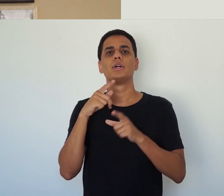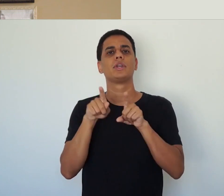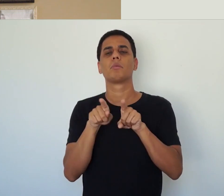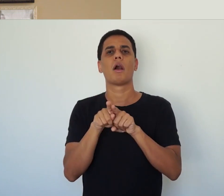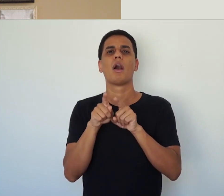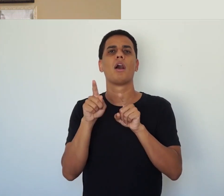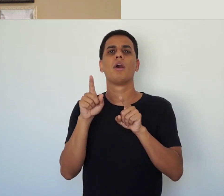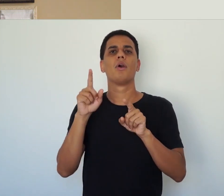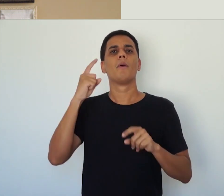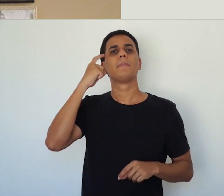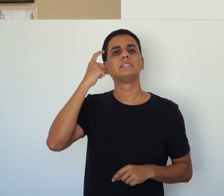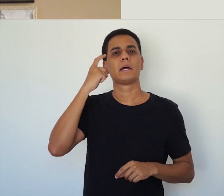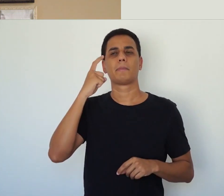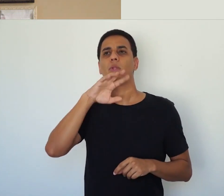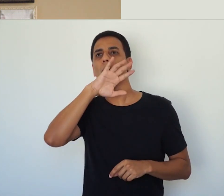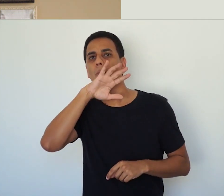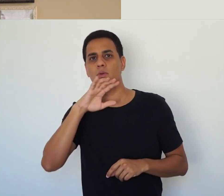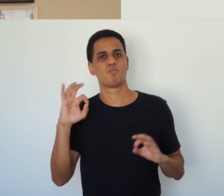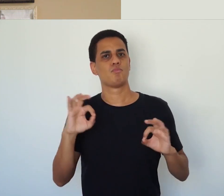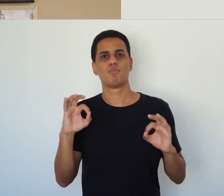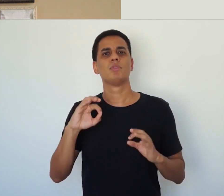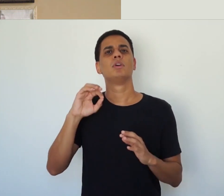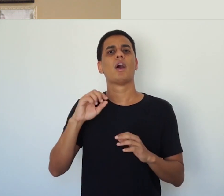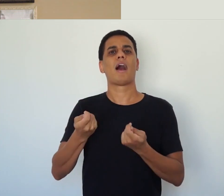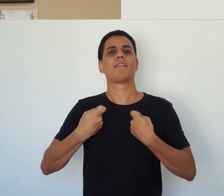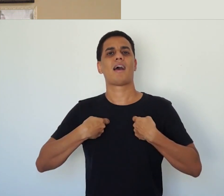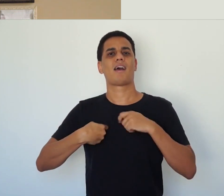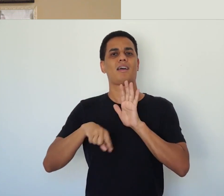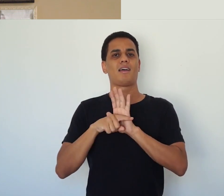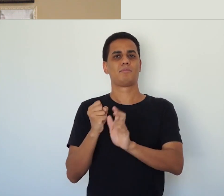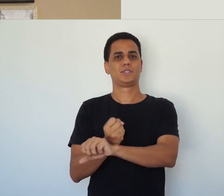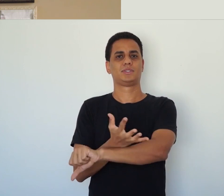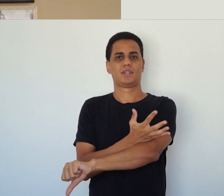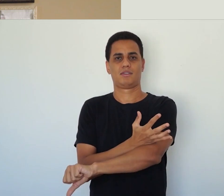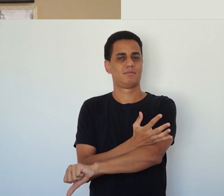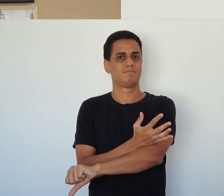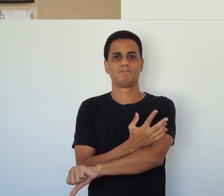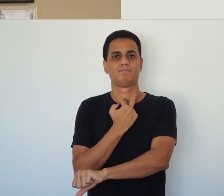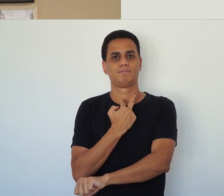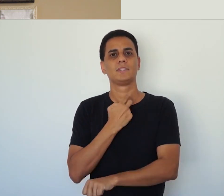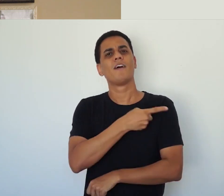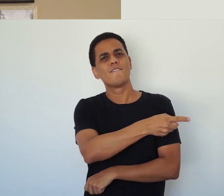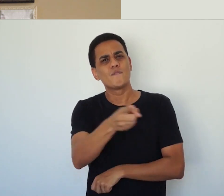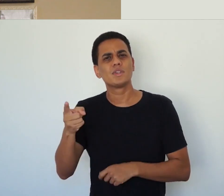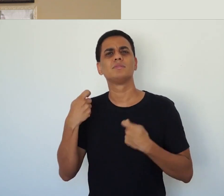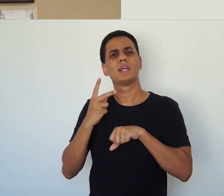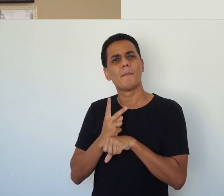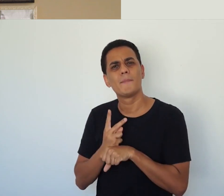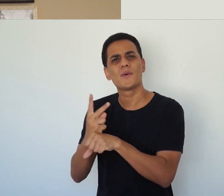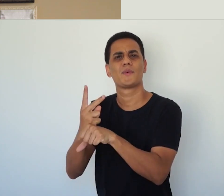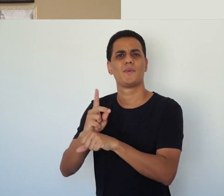seja abatida, não é, por pensamentos terríveis e que afete as tuas emoções.